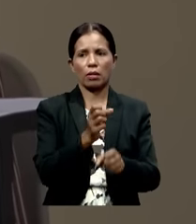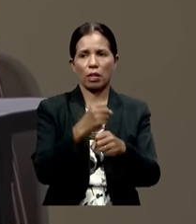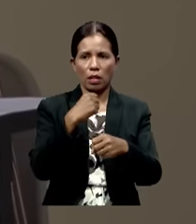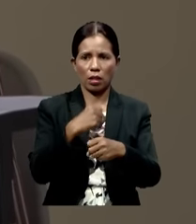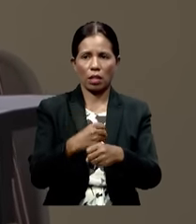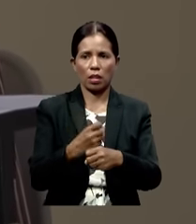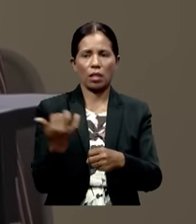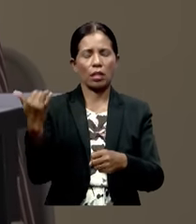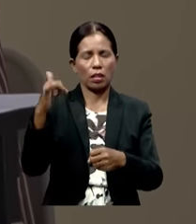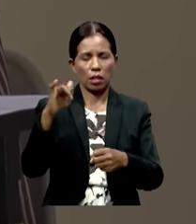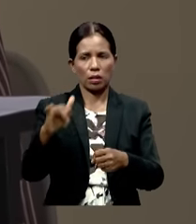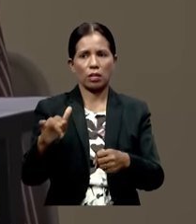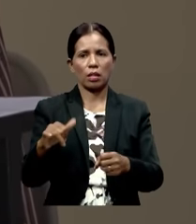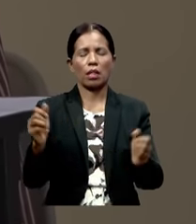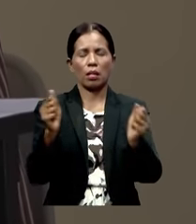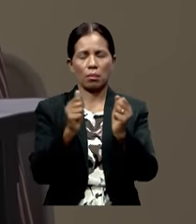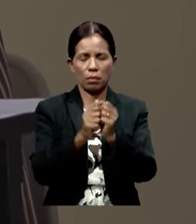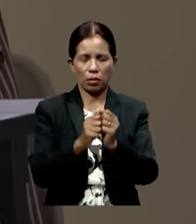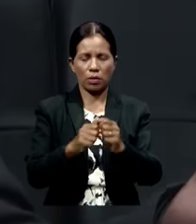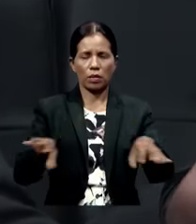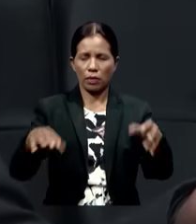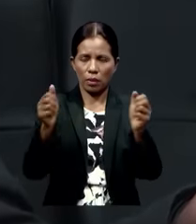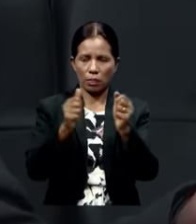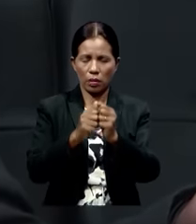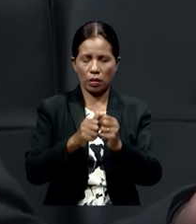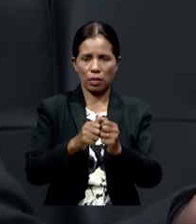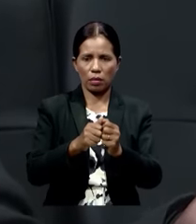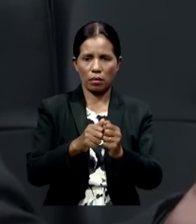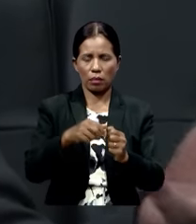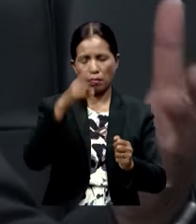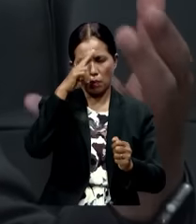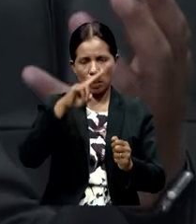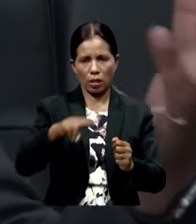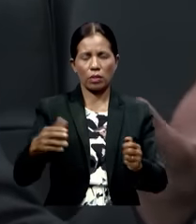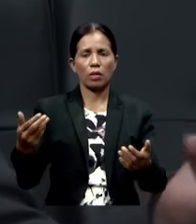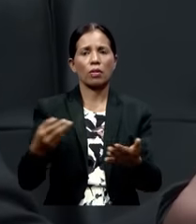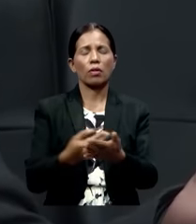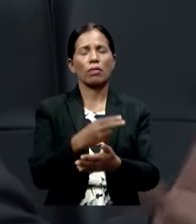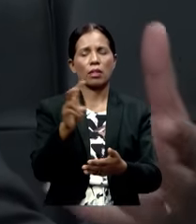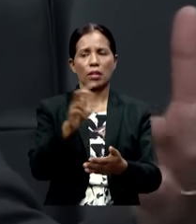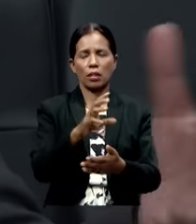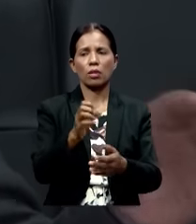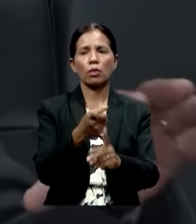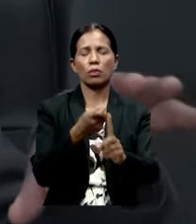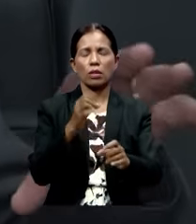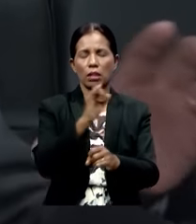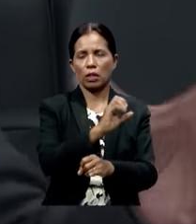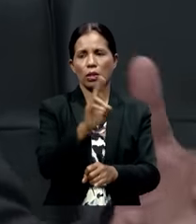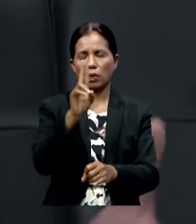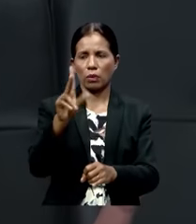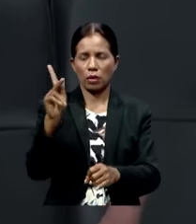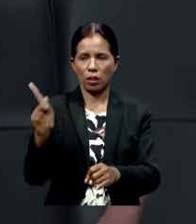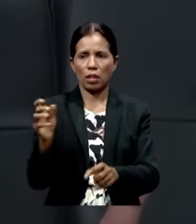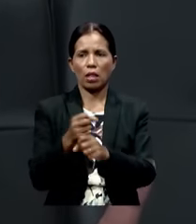Então, se era contrato com Malay, Husi Nova Zelândia, Husi Inglaterra, Husi Austrália, maca